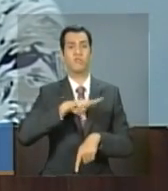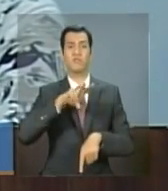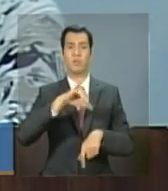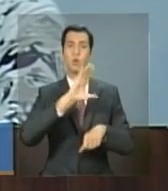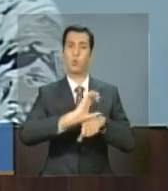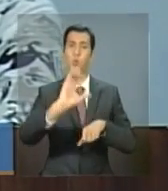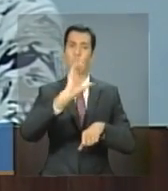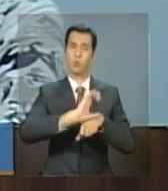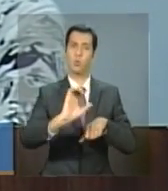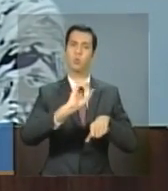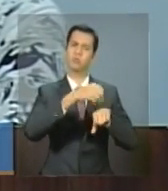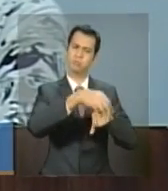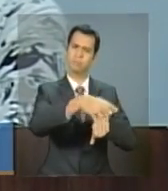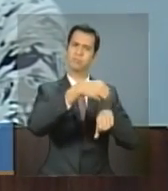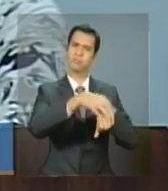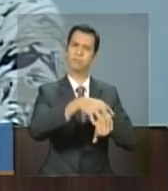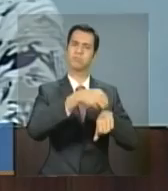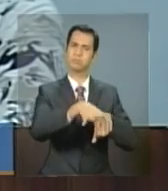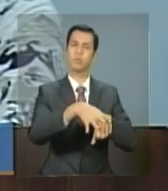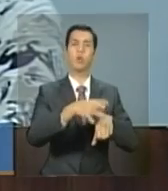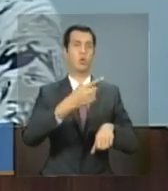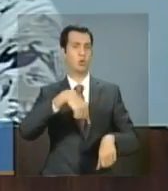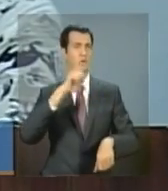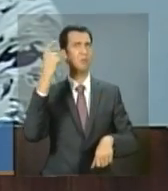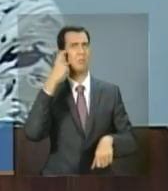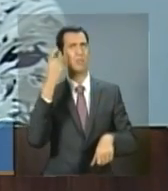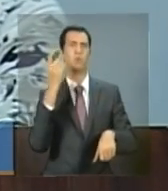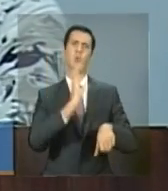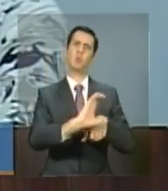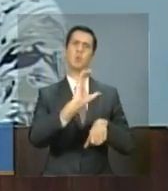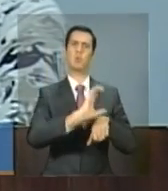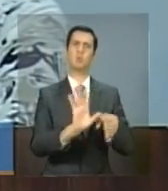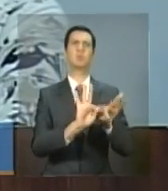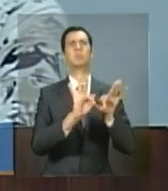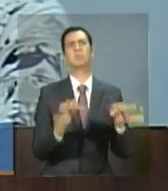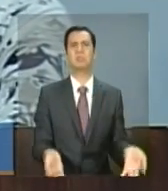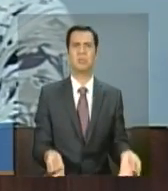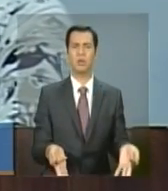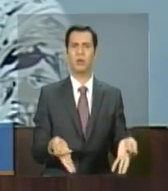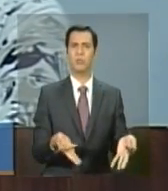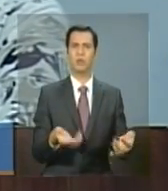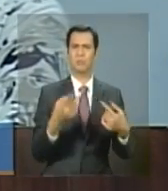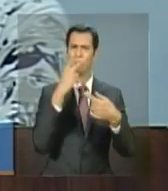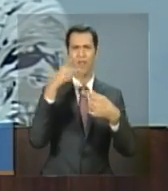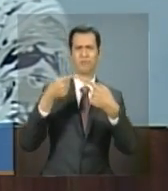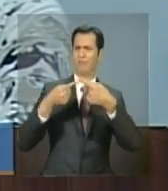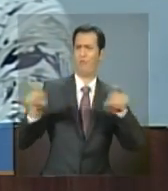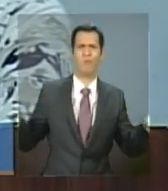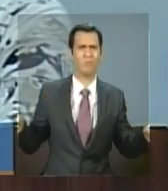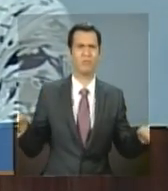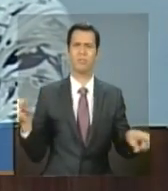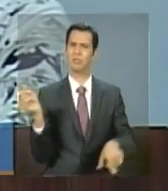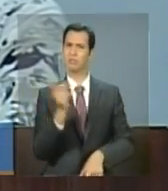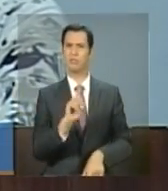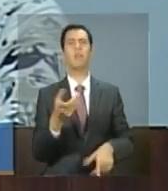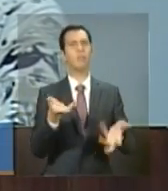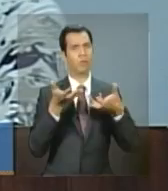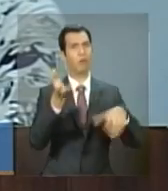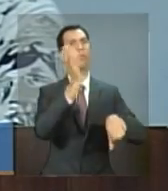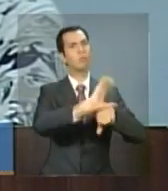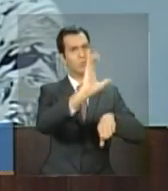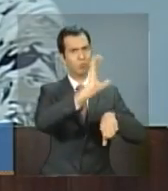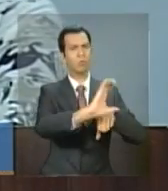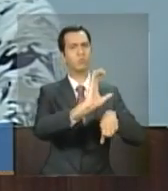não queremos ficar dando curso de qualificação profissional descasada de intermediação de mão de obra. Ficar qualificando